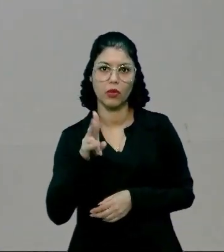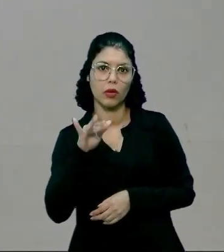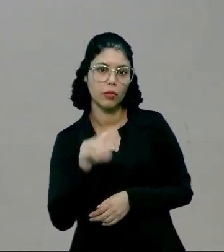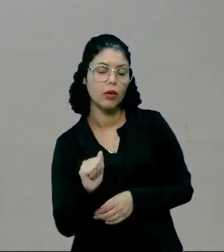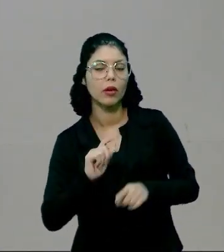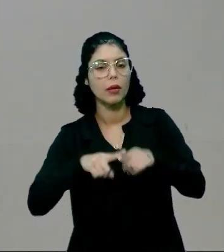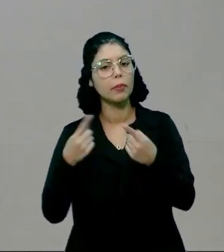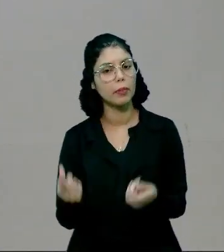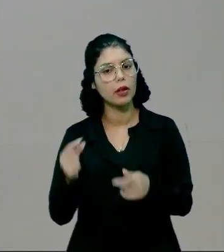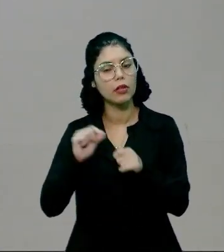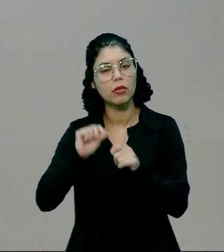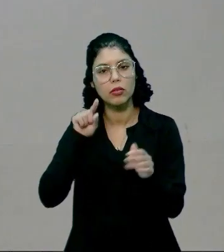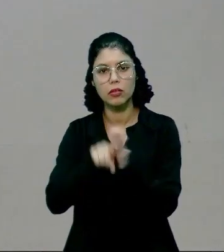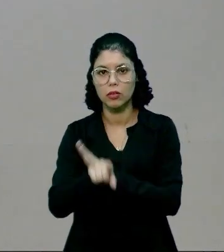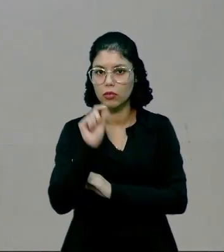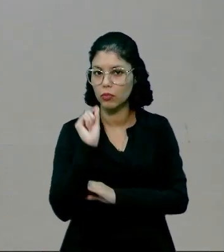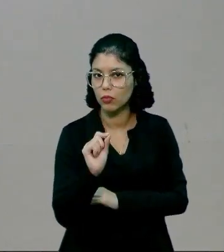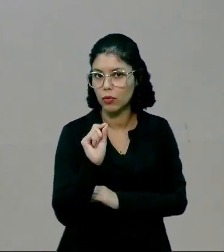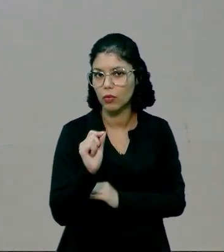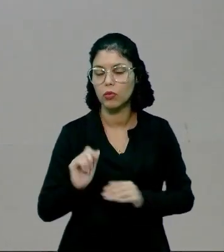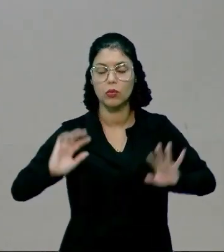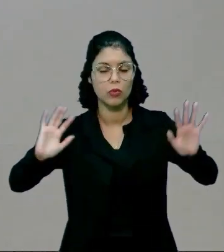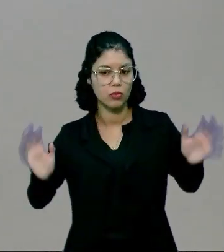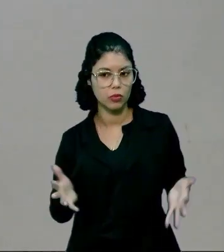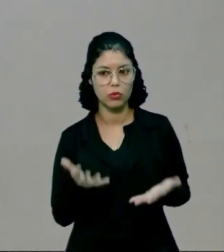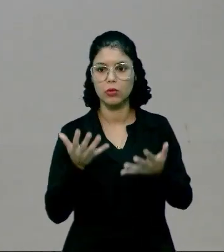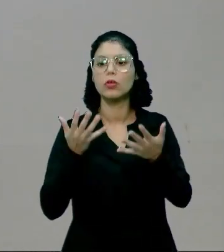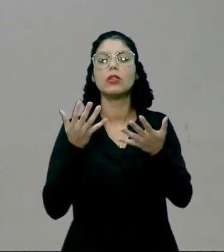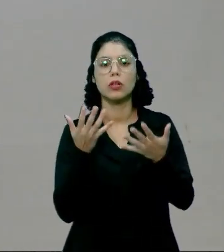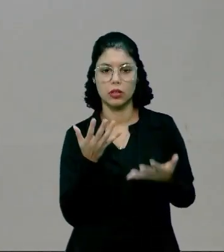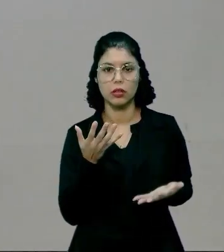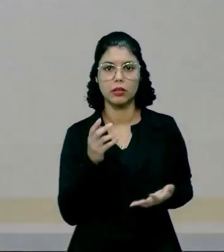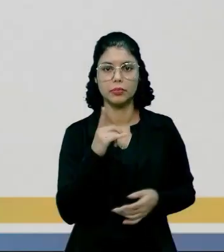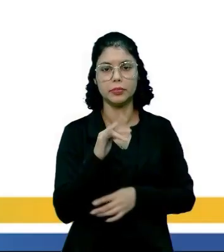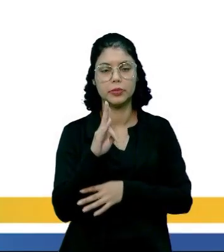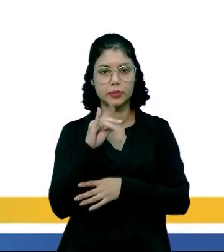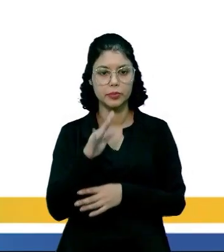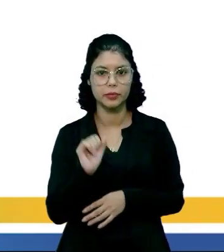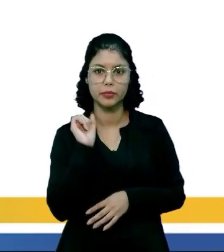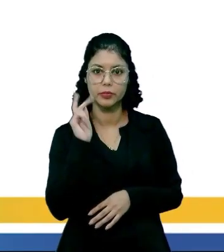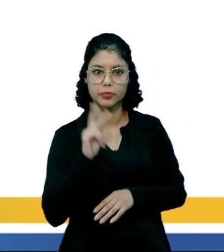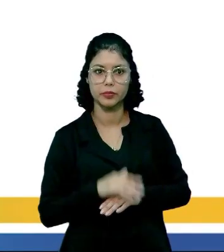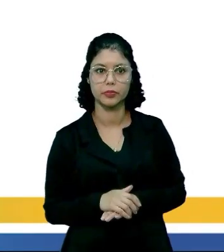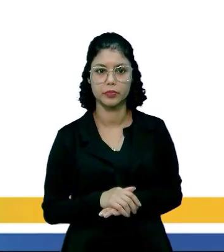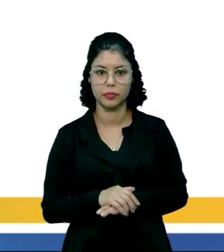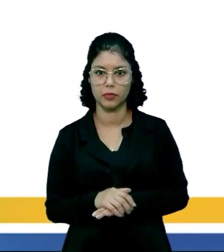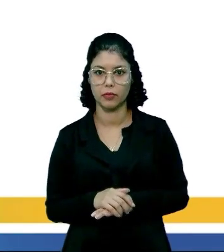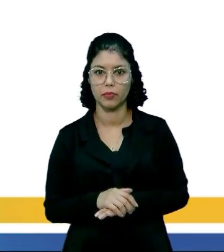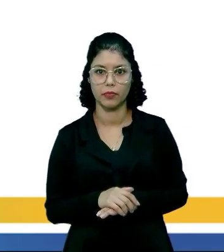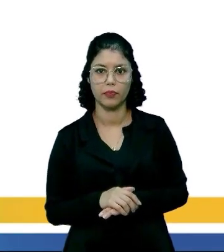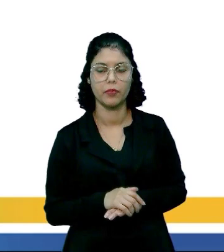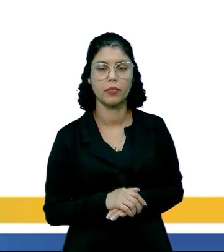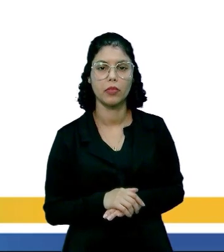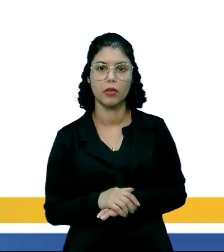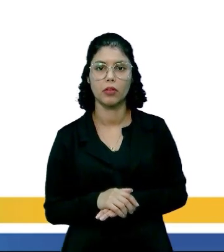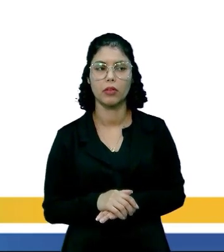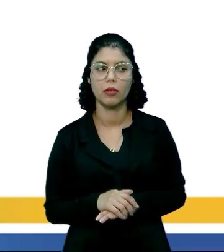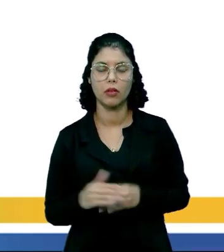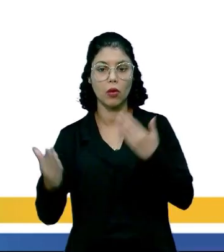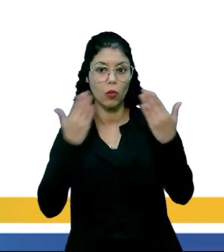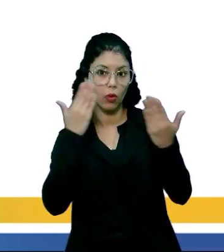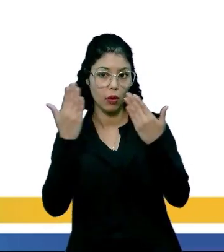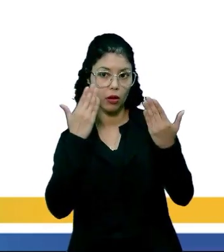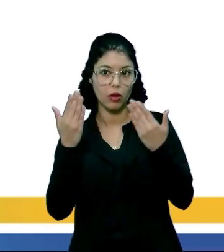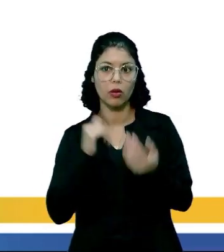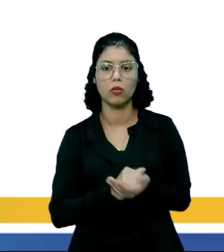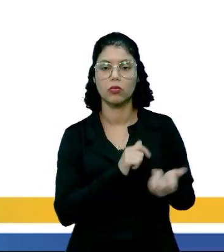otimista, mas faz questão de exaltar esse pessimismo, tá? Olha só, a gente tem a